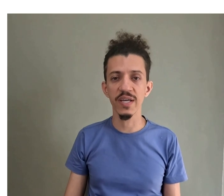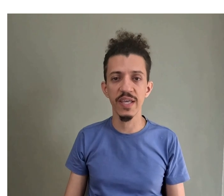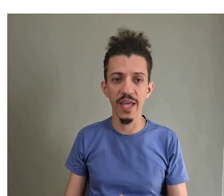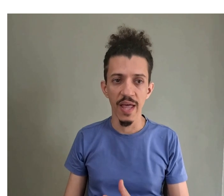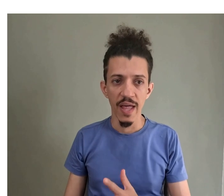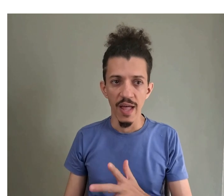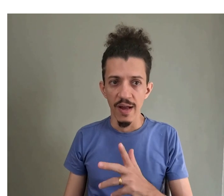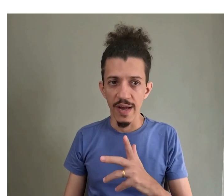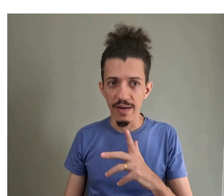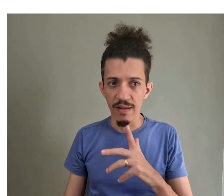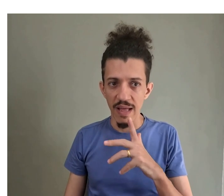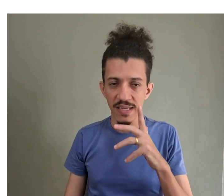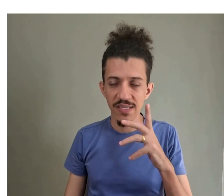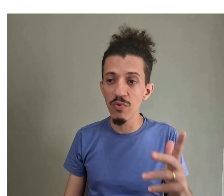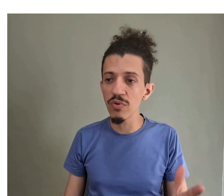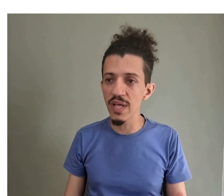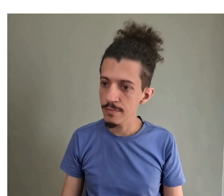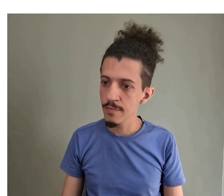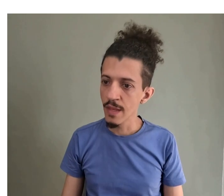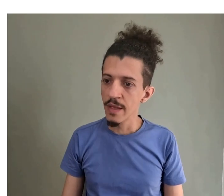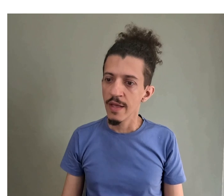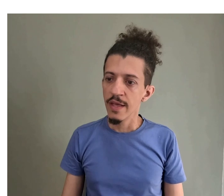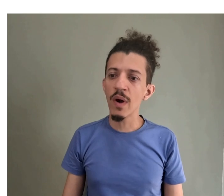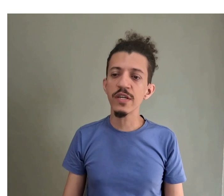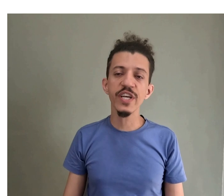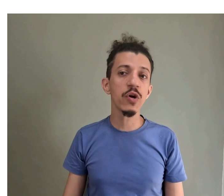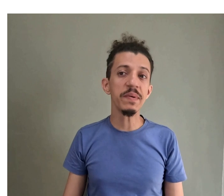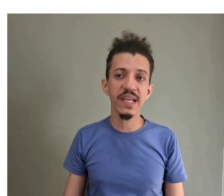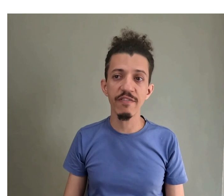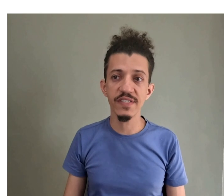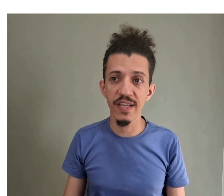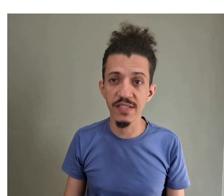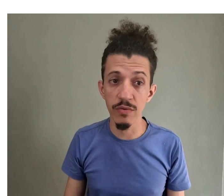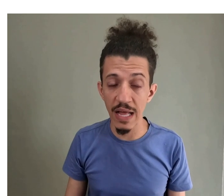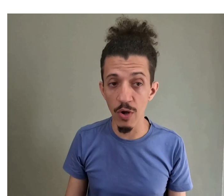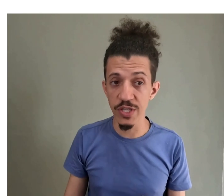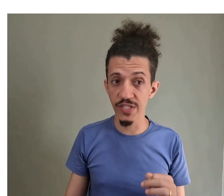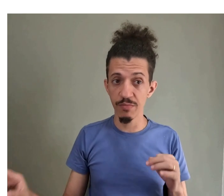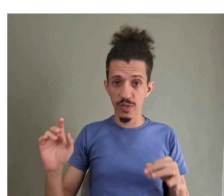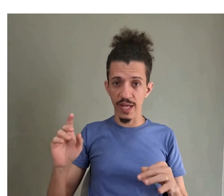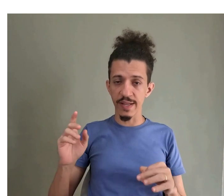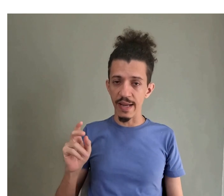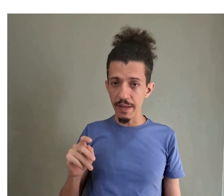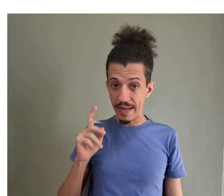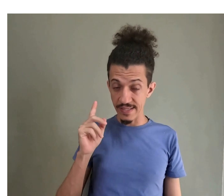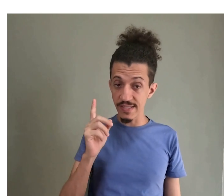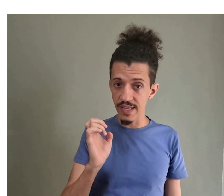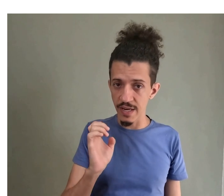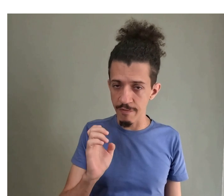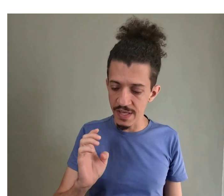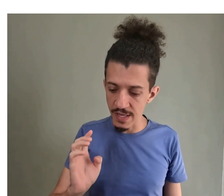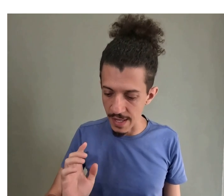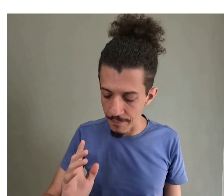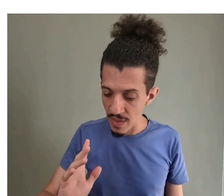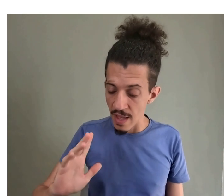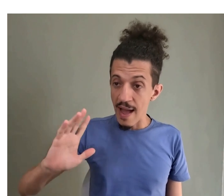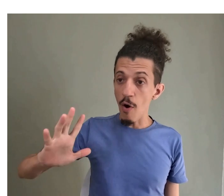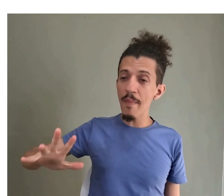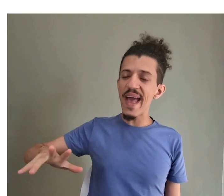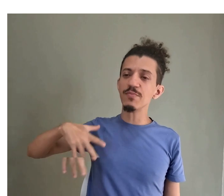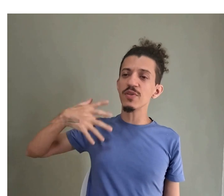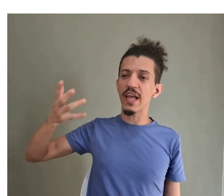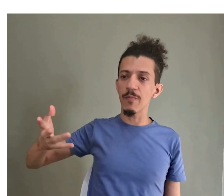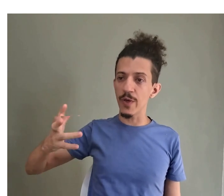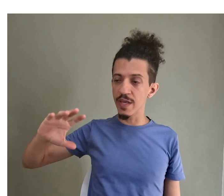lógica que é simultânea. E quando a gente observa essa questão da lógica simultânea da Libras, isso significa que,